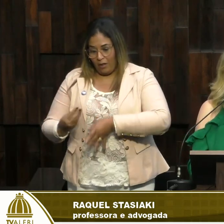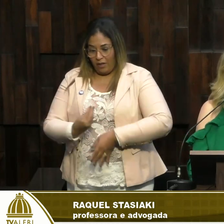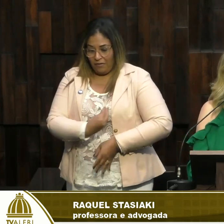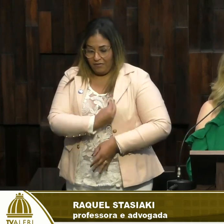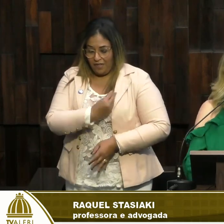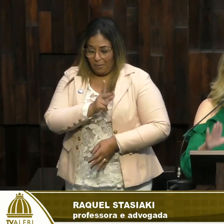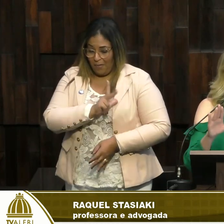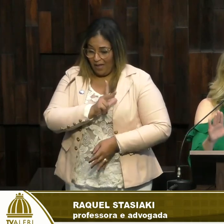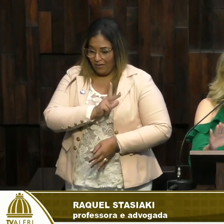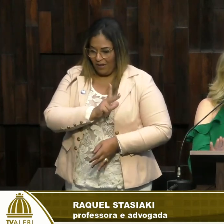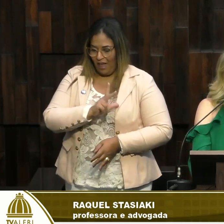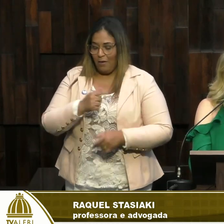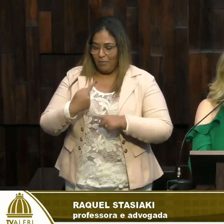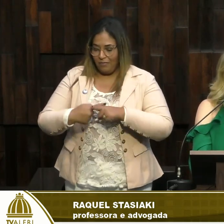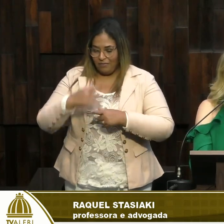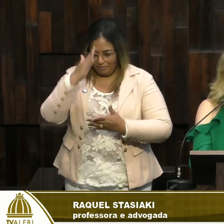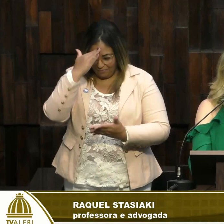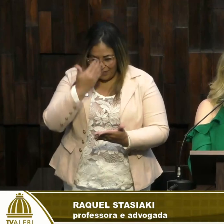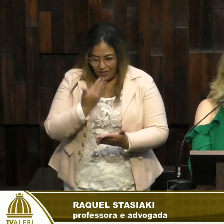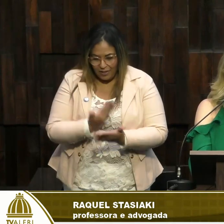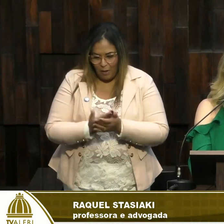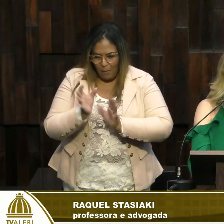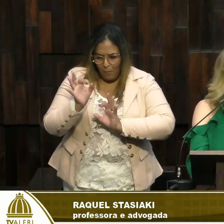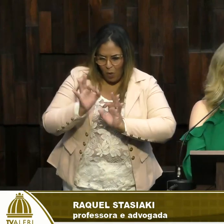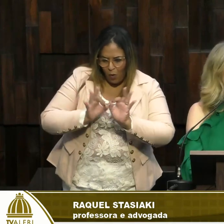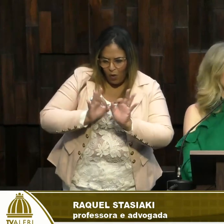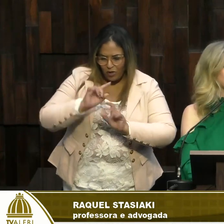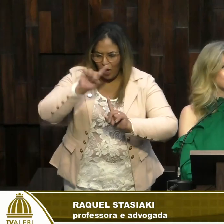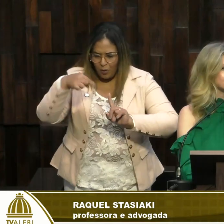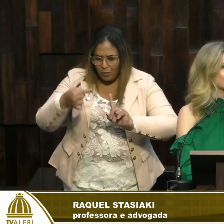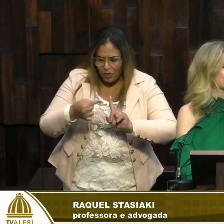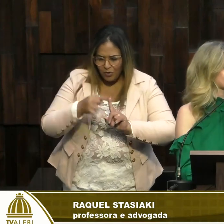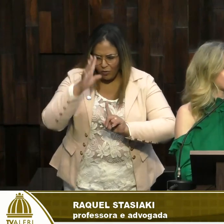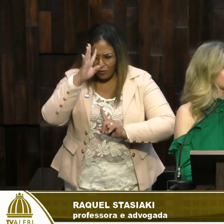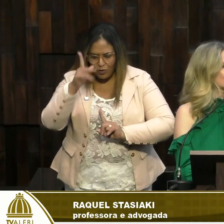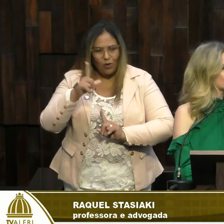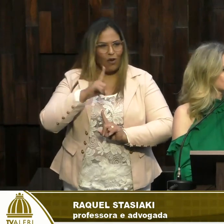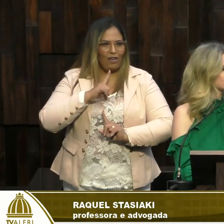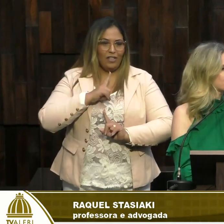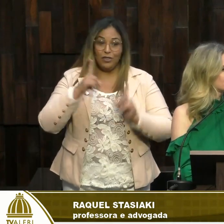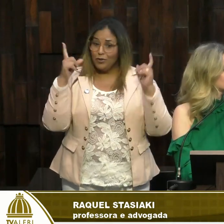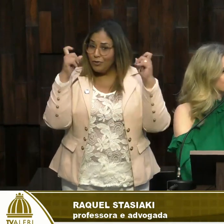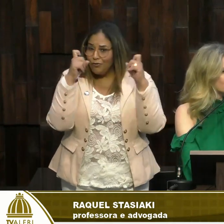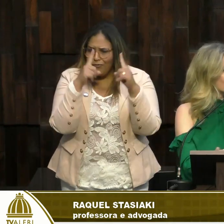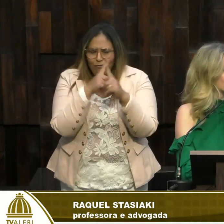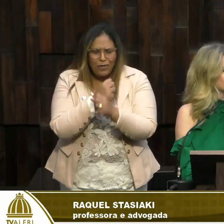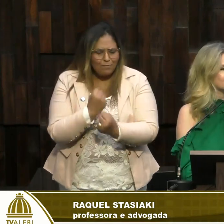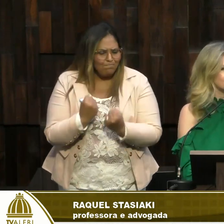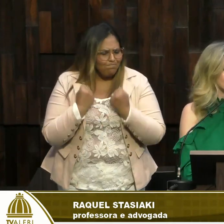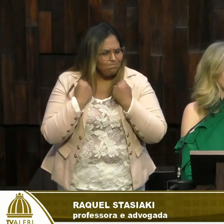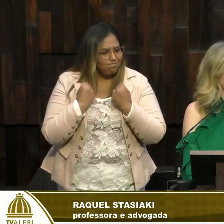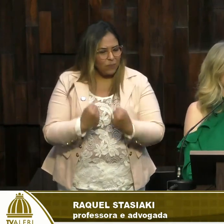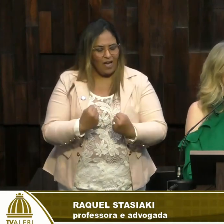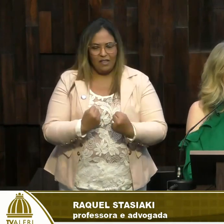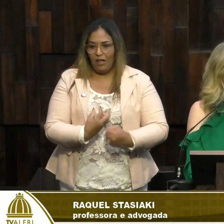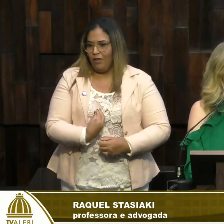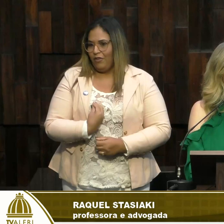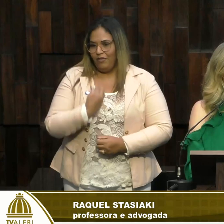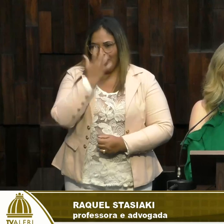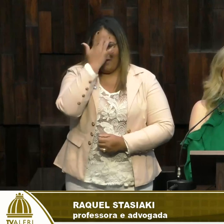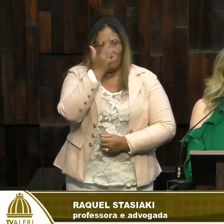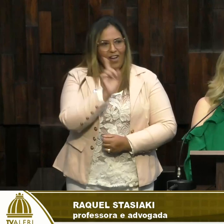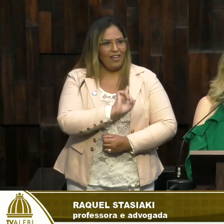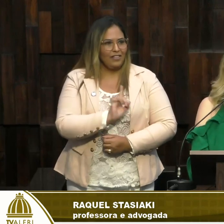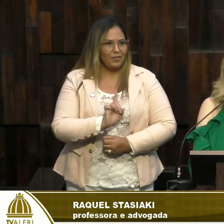num projeto, ele acredita num sonho. E é difícil passar em concurso público, não é uma vida nada fácil,